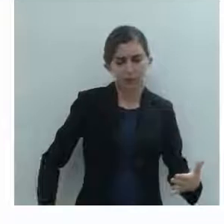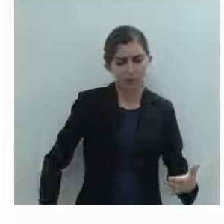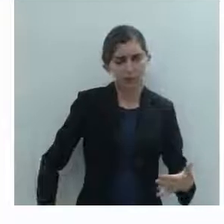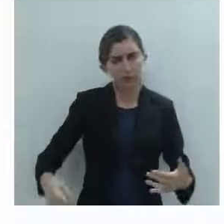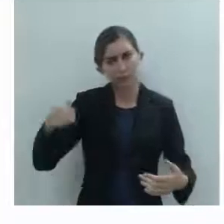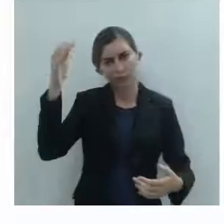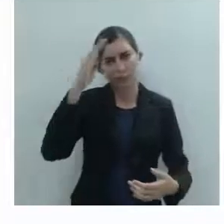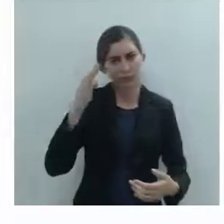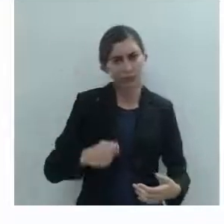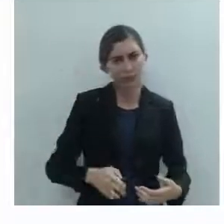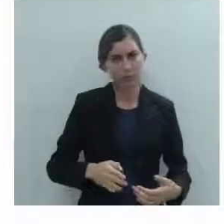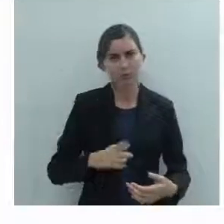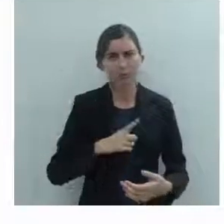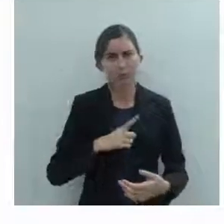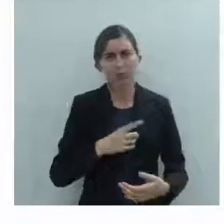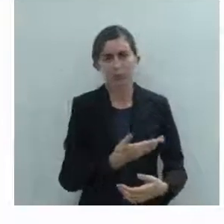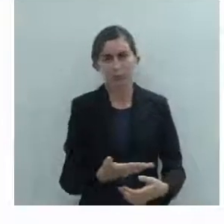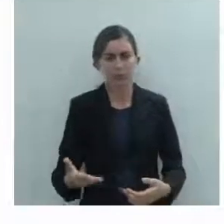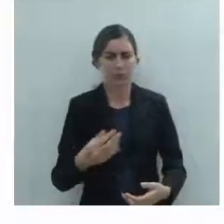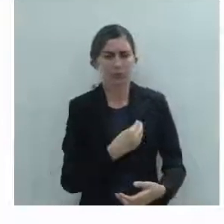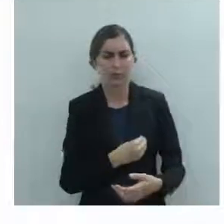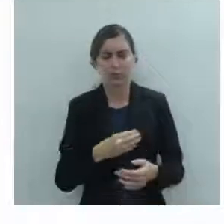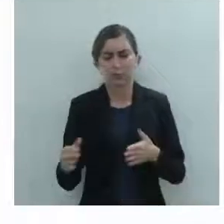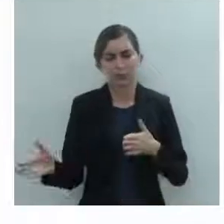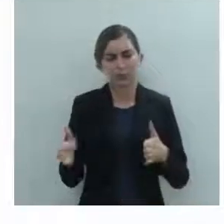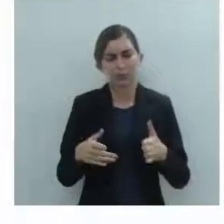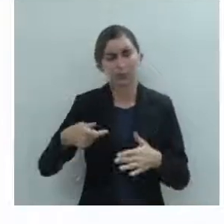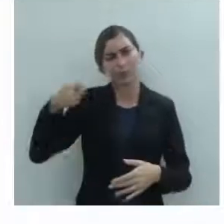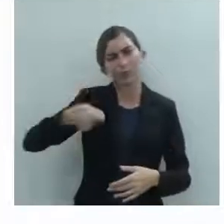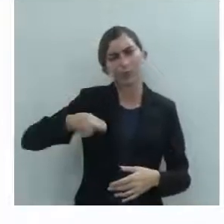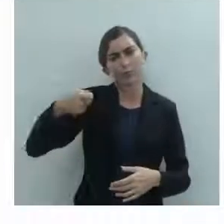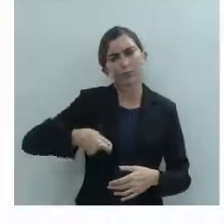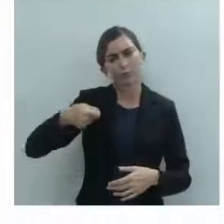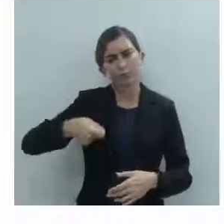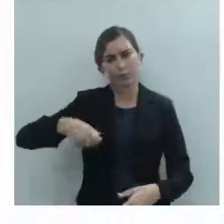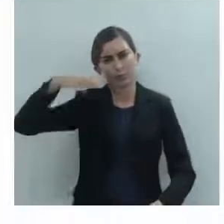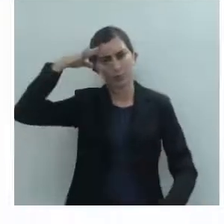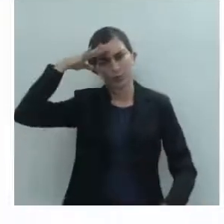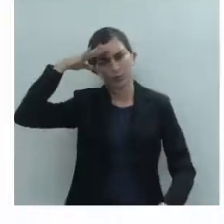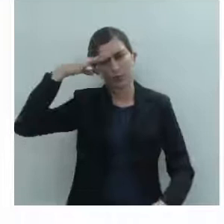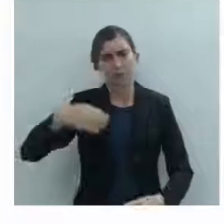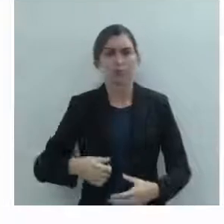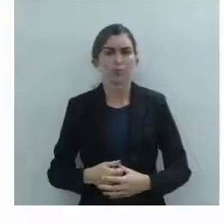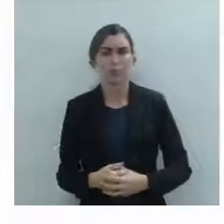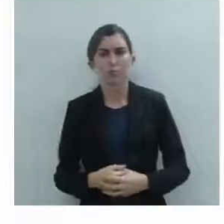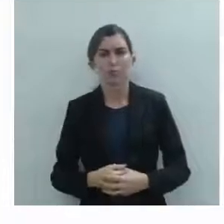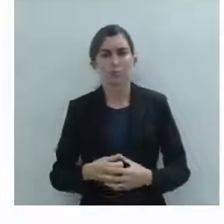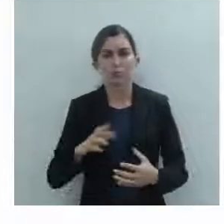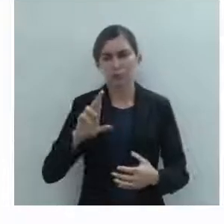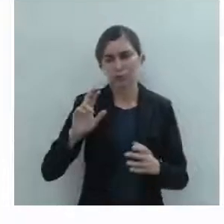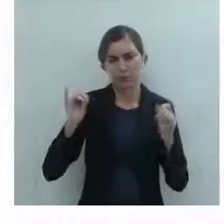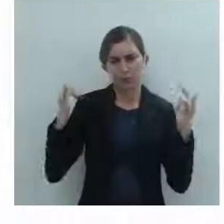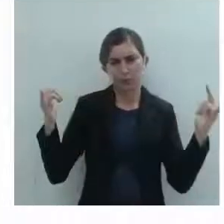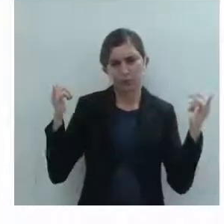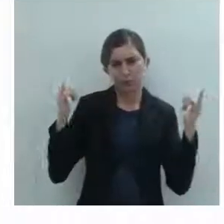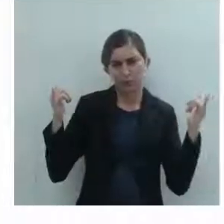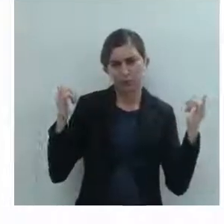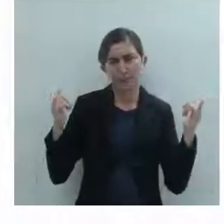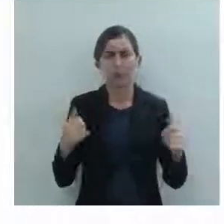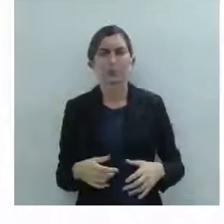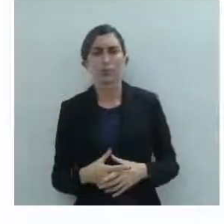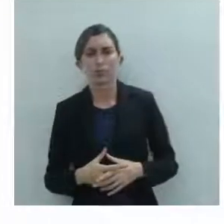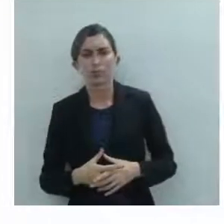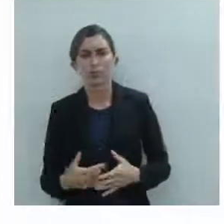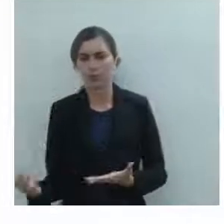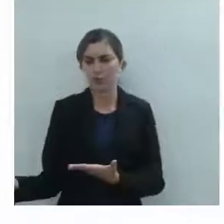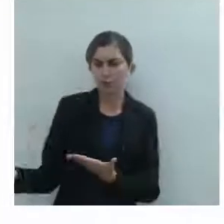no Brasil estávamos vivendo o período da ditadura militar o rock os hits